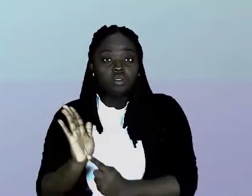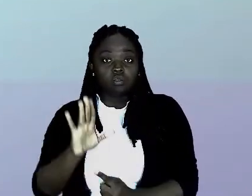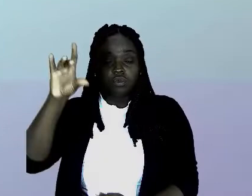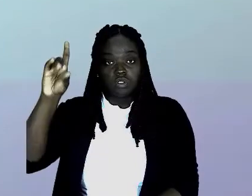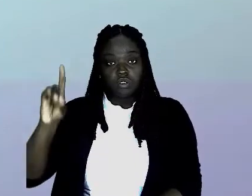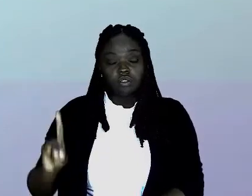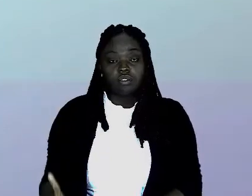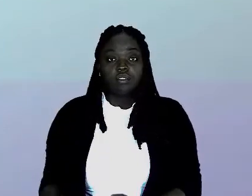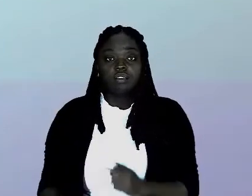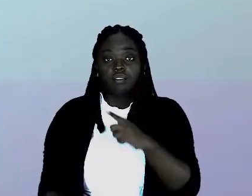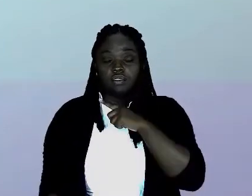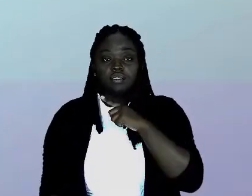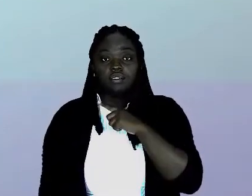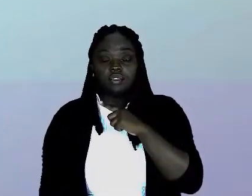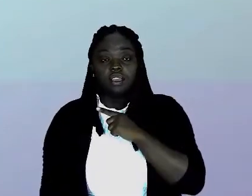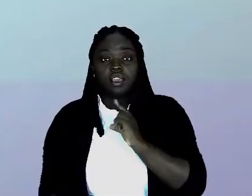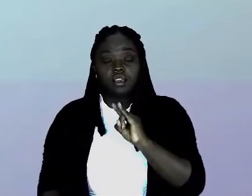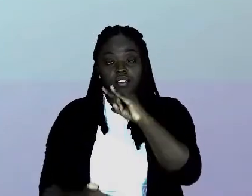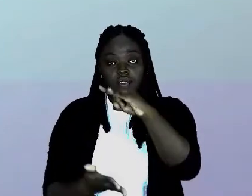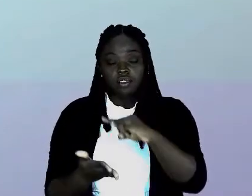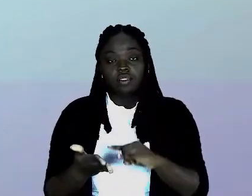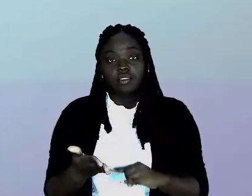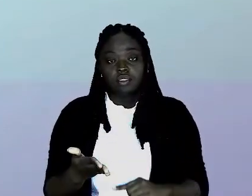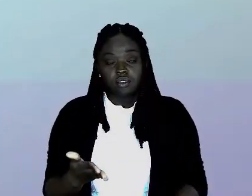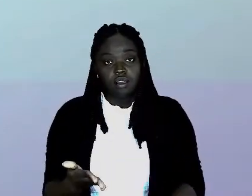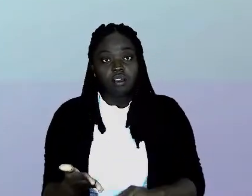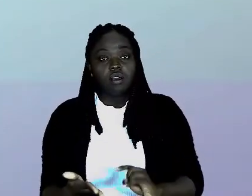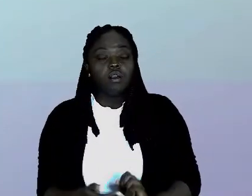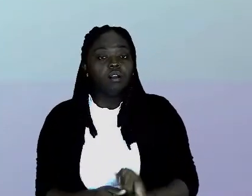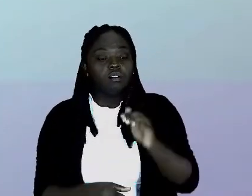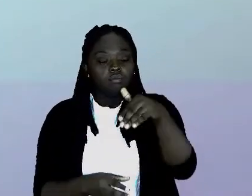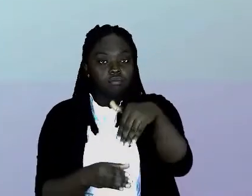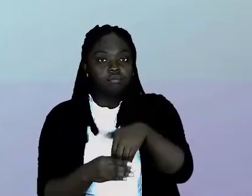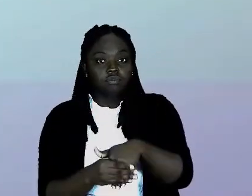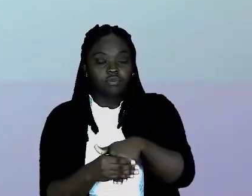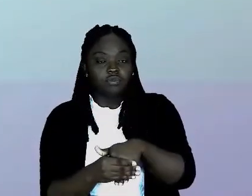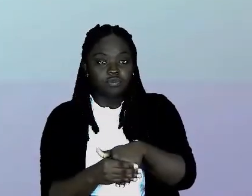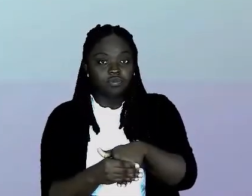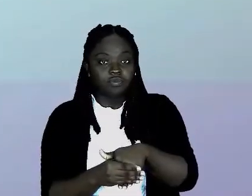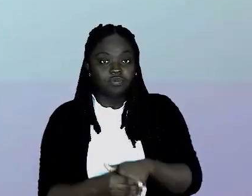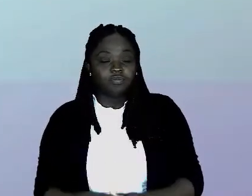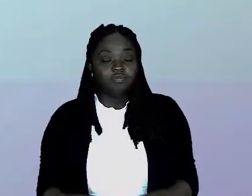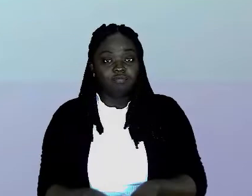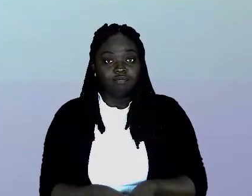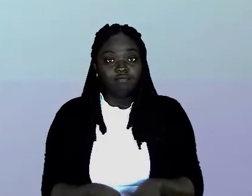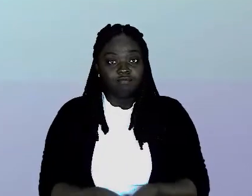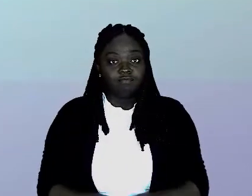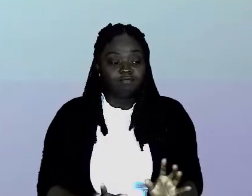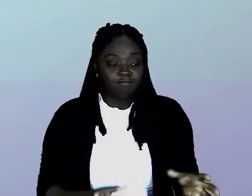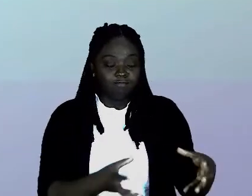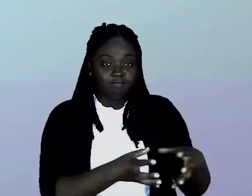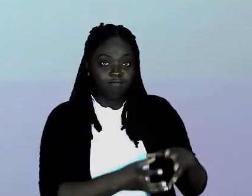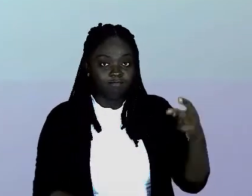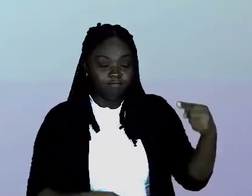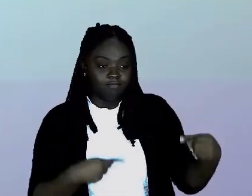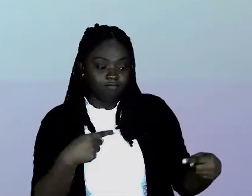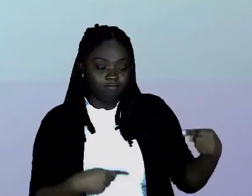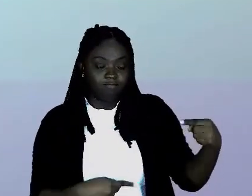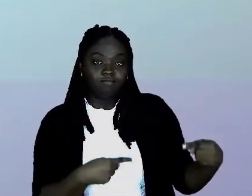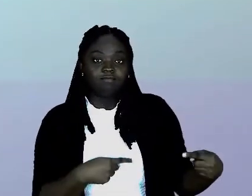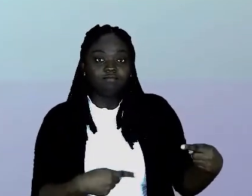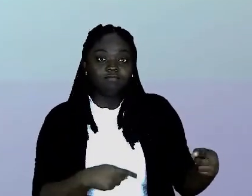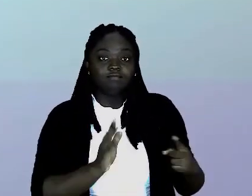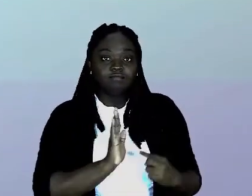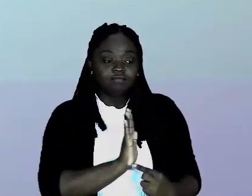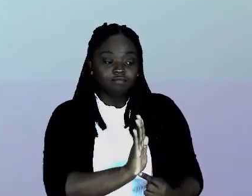direito de obter certidão de quitação eleitoral e, para os partidos políticos,